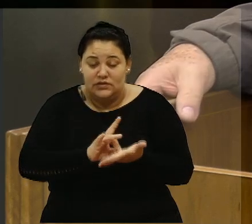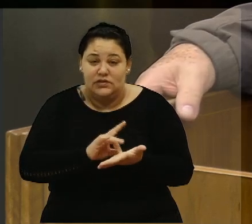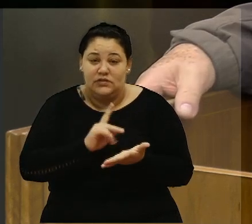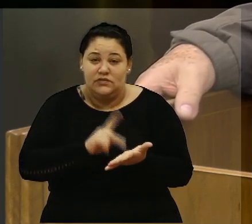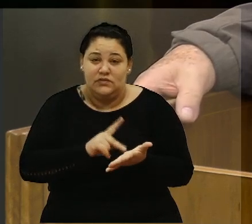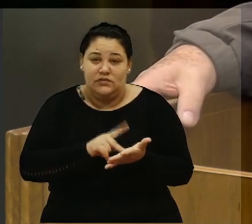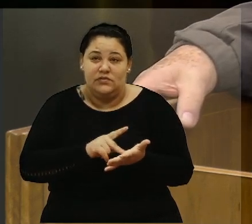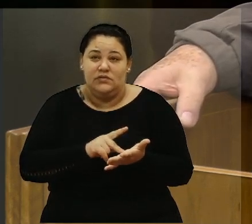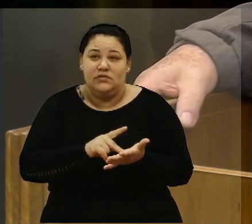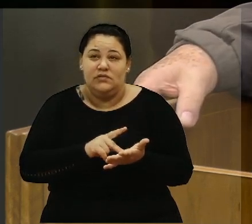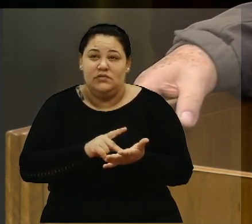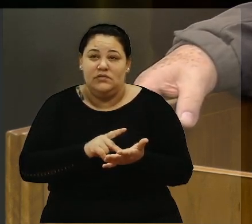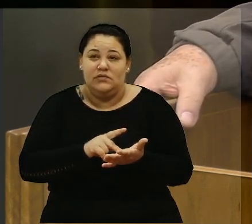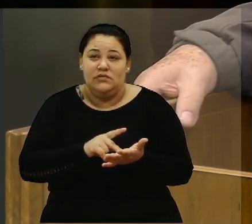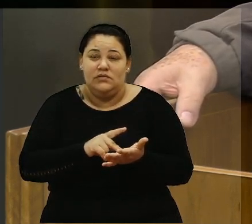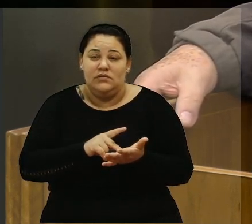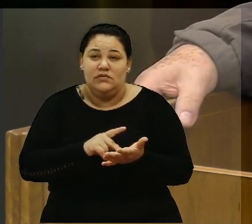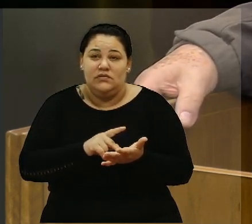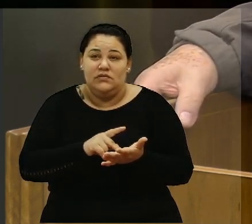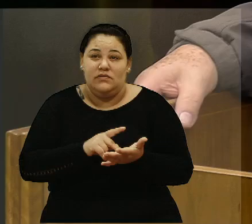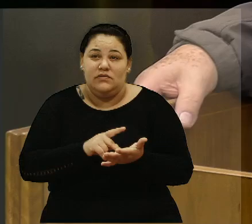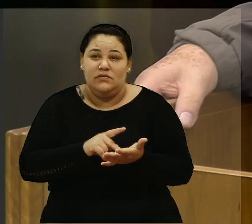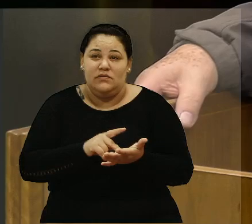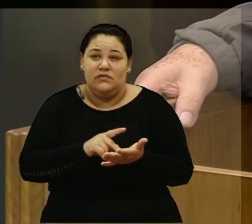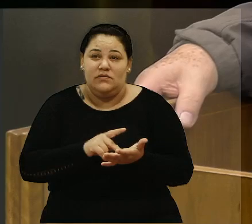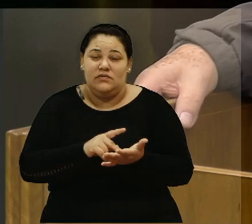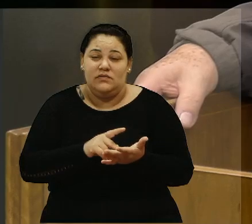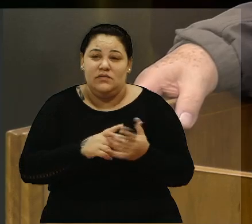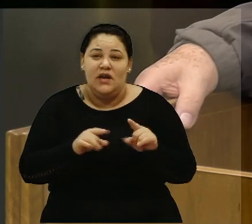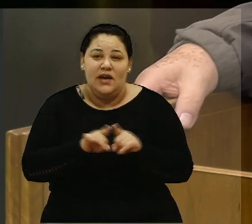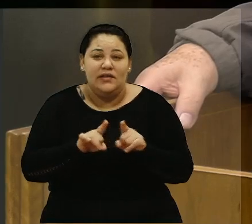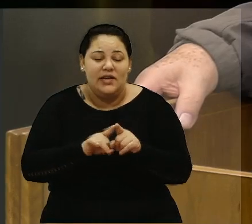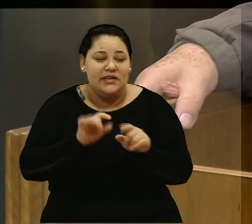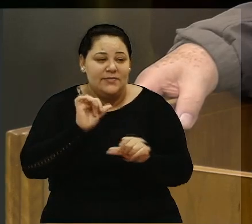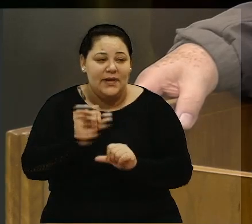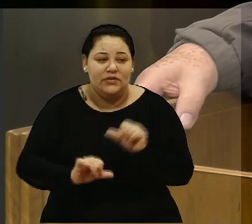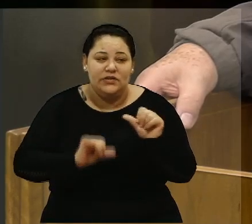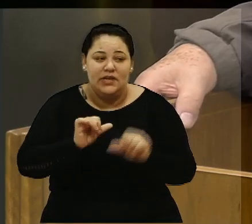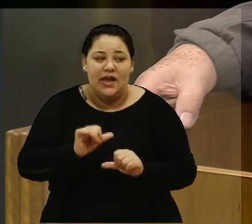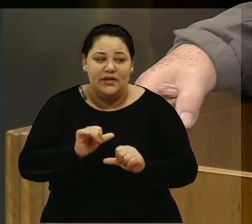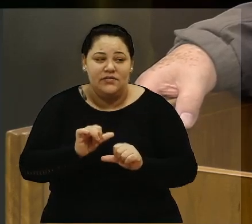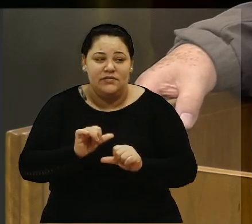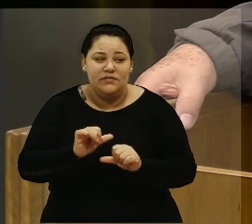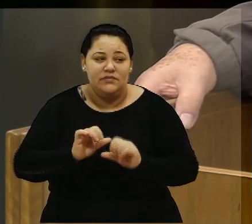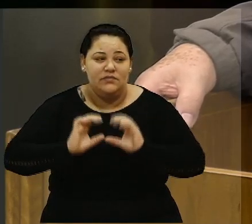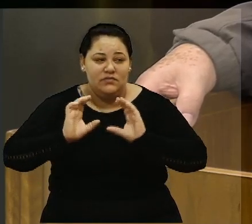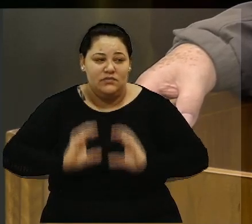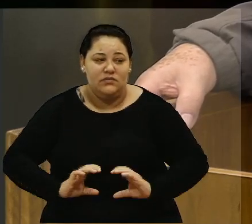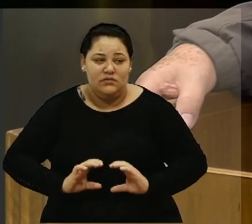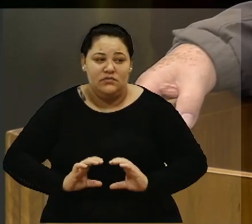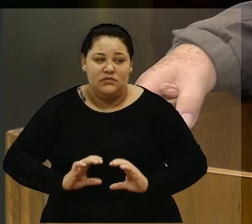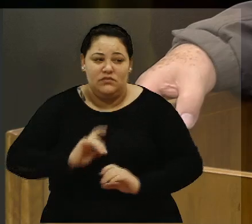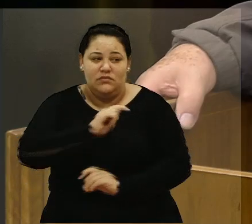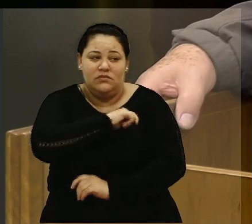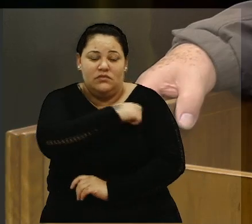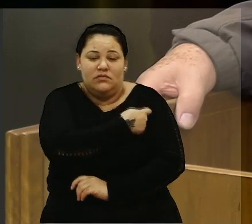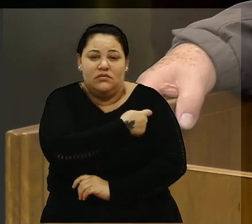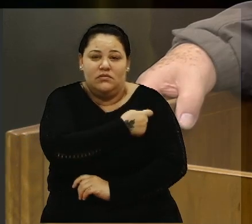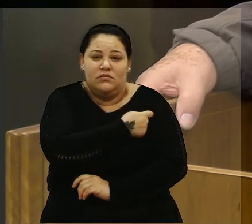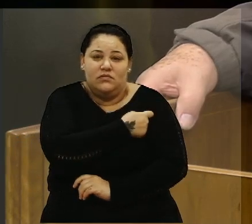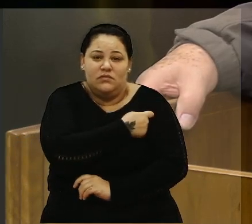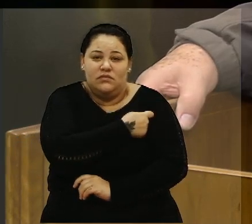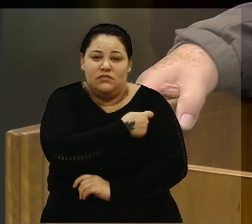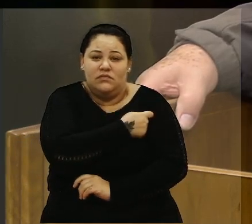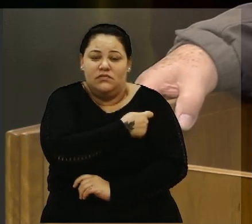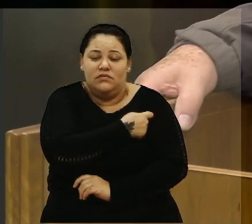fato, né? Que o SAMAI, de fato, mude a sua postura de ser um órgão só fiscalizador. Eu acho